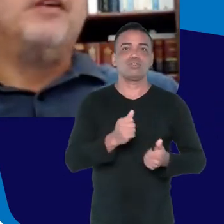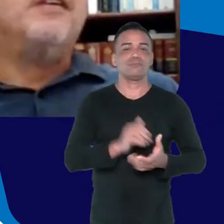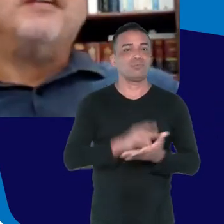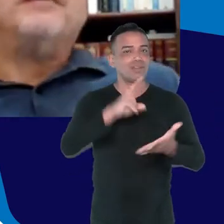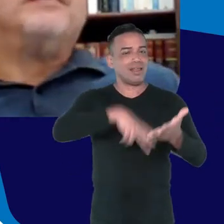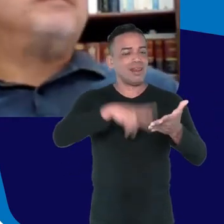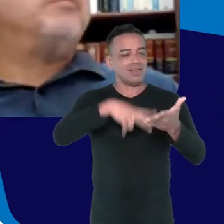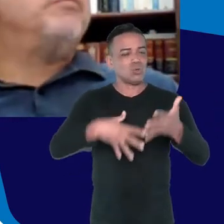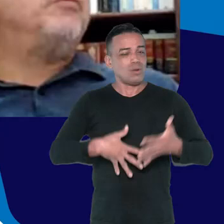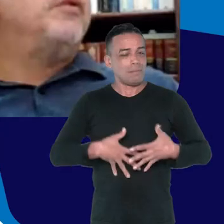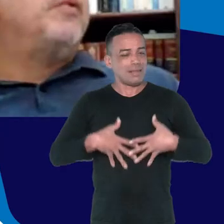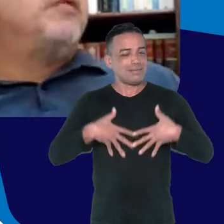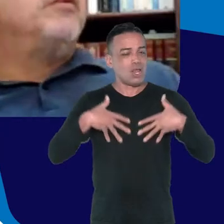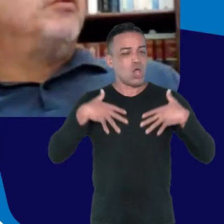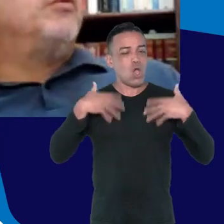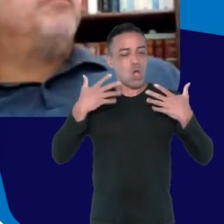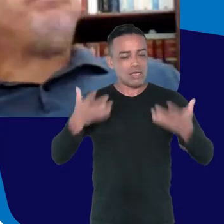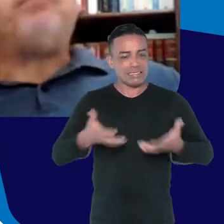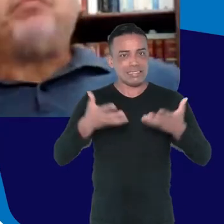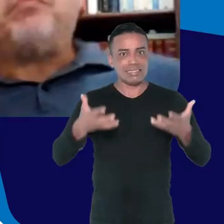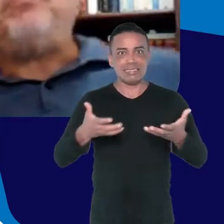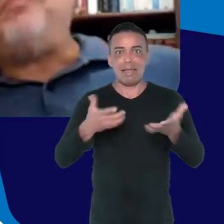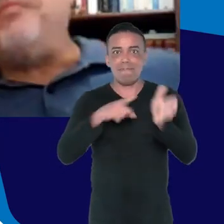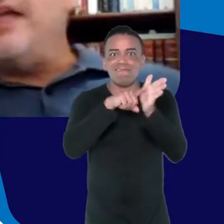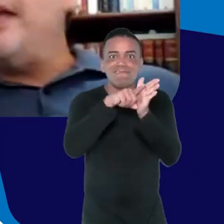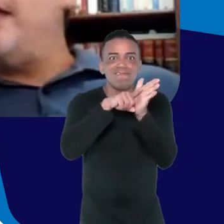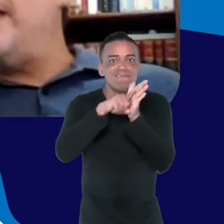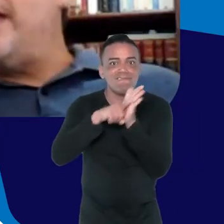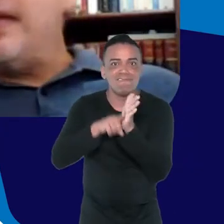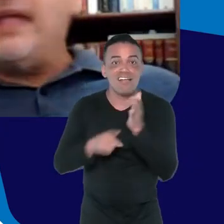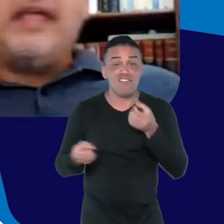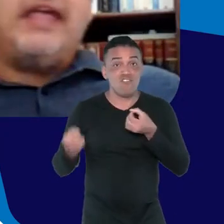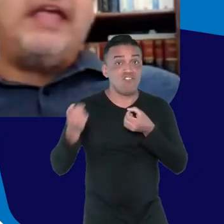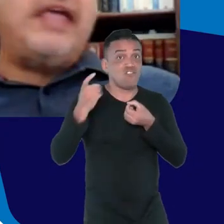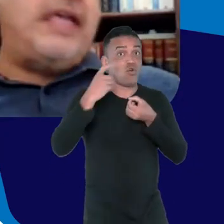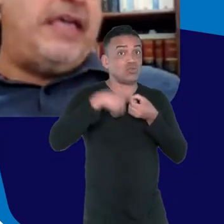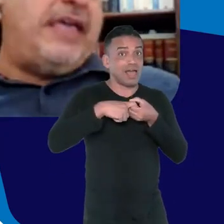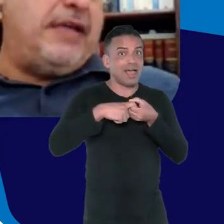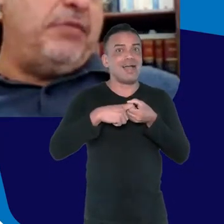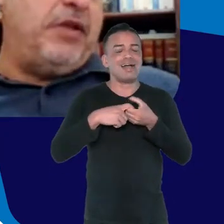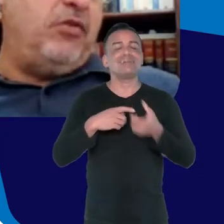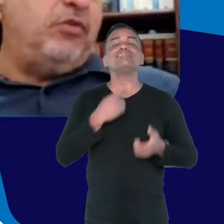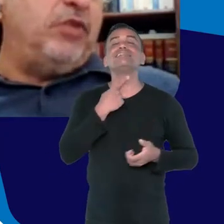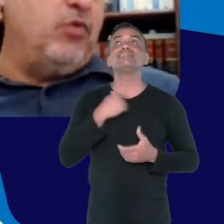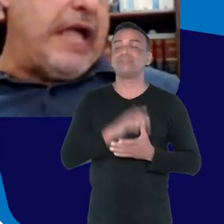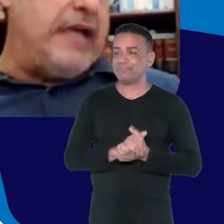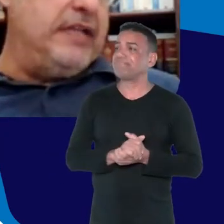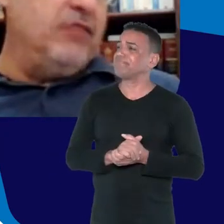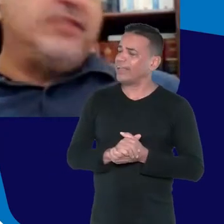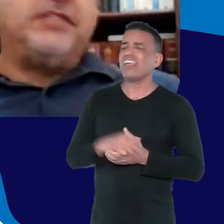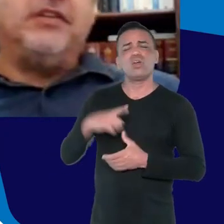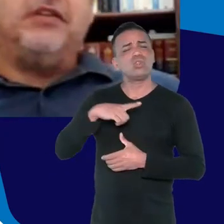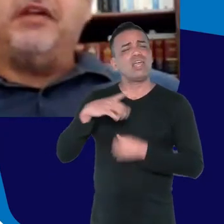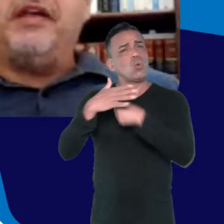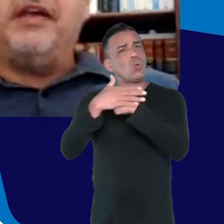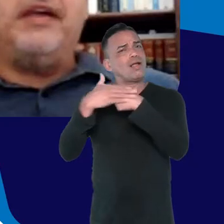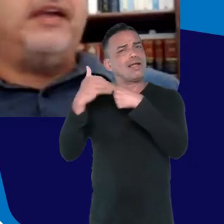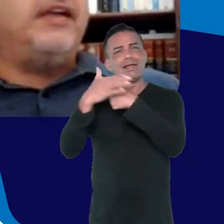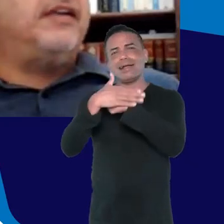leitura tenho... prazerosa, instigante, que te faz querer voltar. Gabriel, eu tenho um carinho,